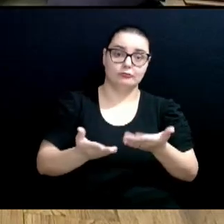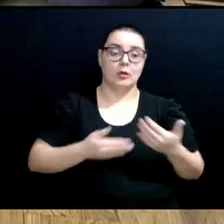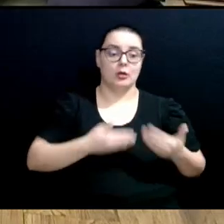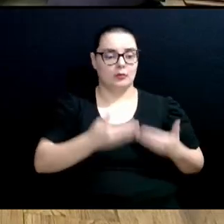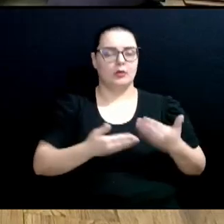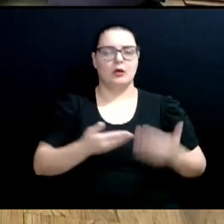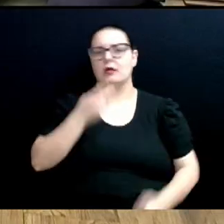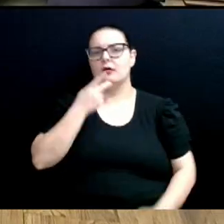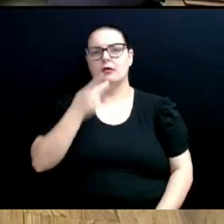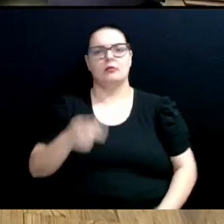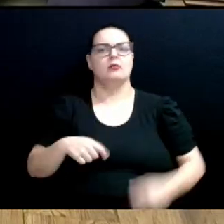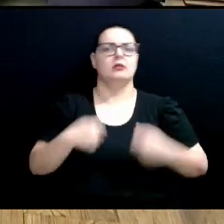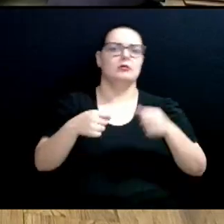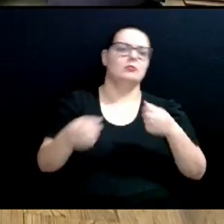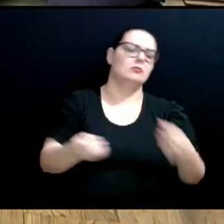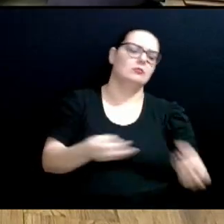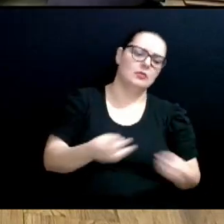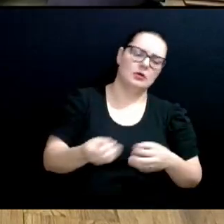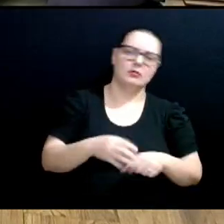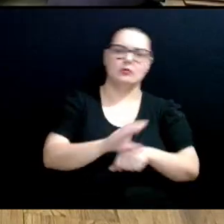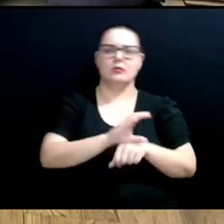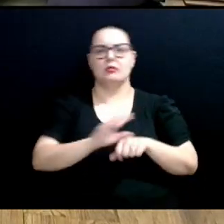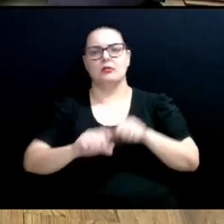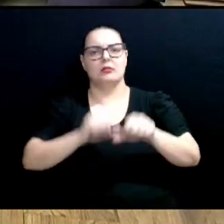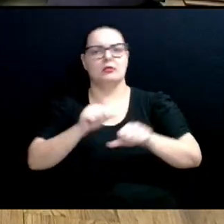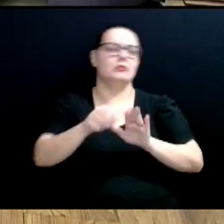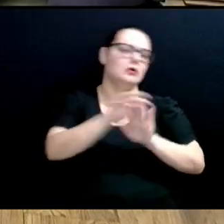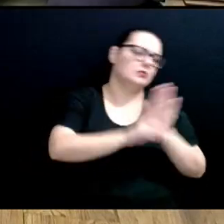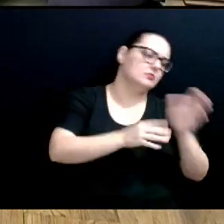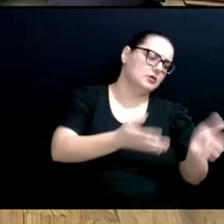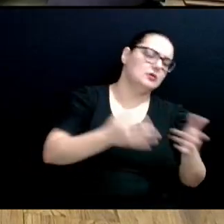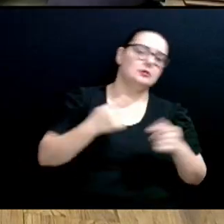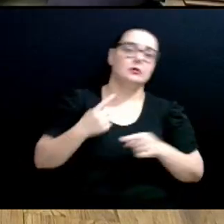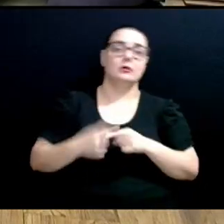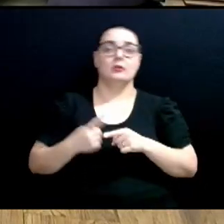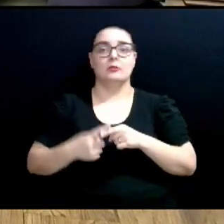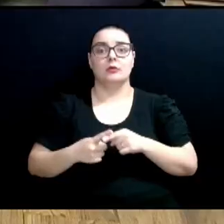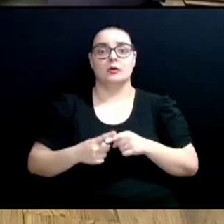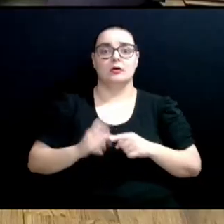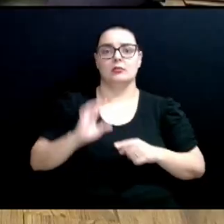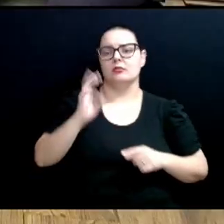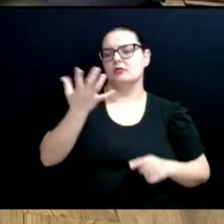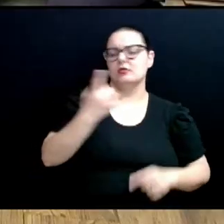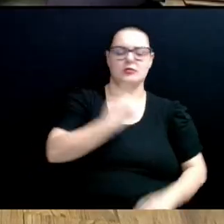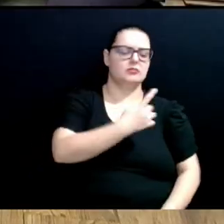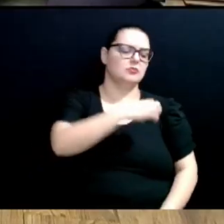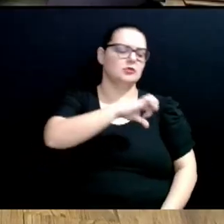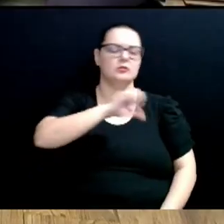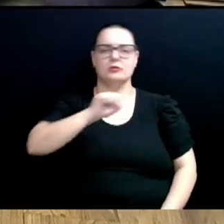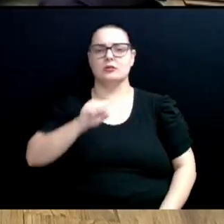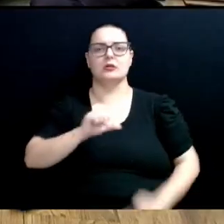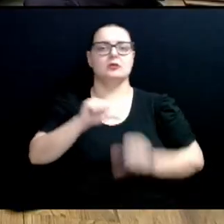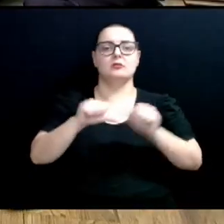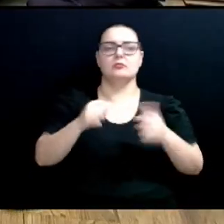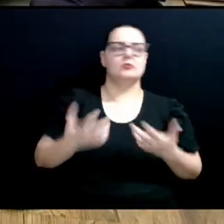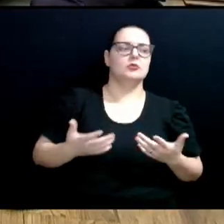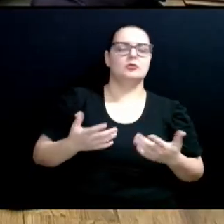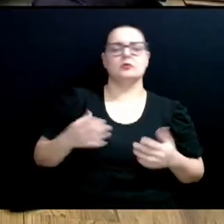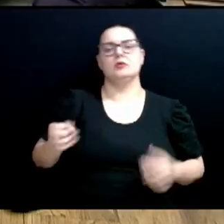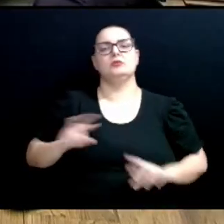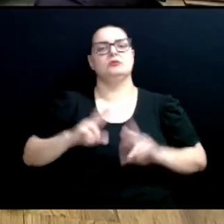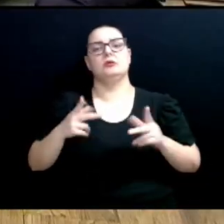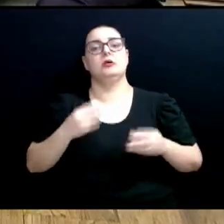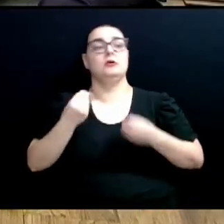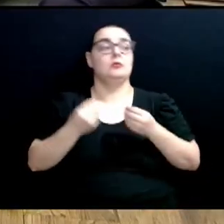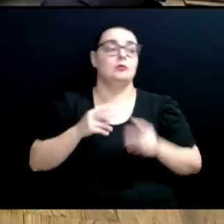precisamos atualizá-la, vamos mudar este texto, porque o que aconteceu em 88 agora é diferente. Como é que você enxerga este papel da